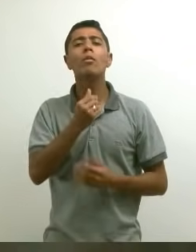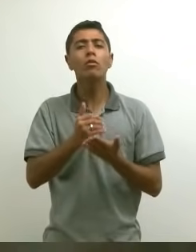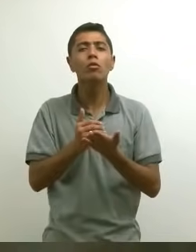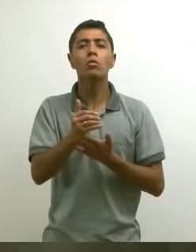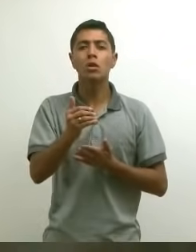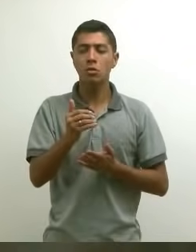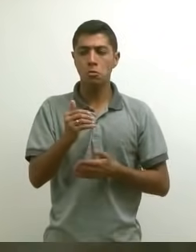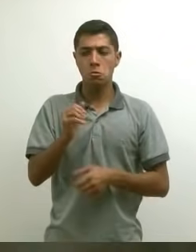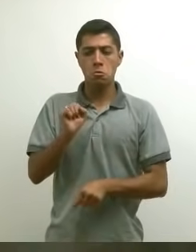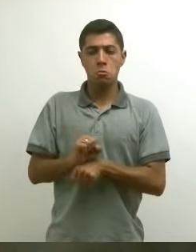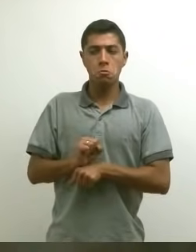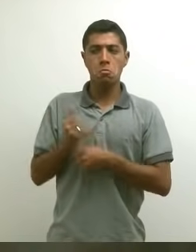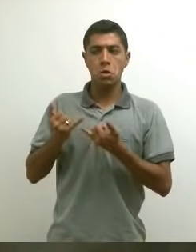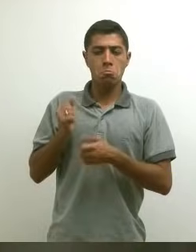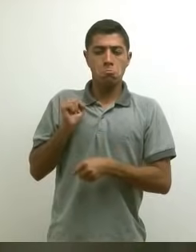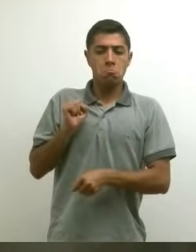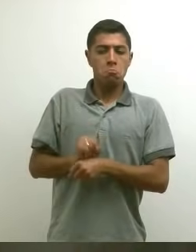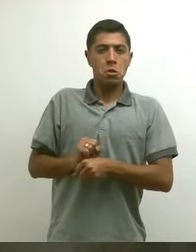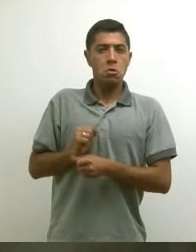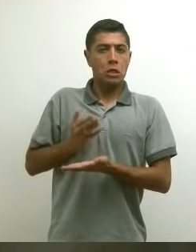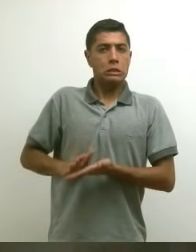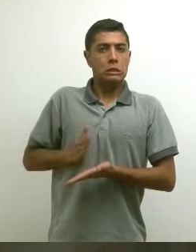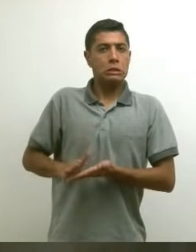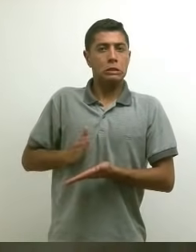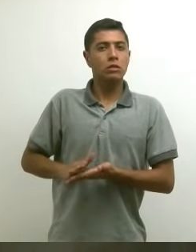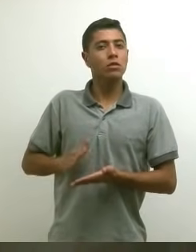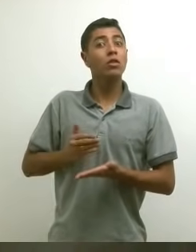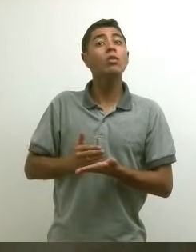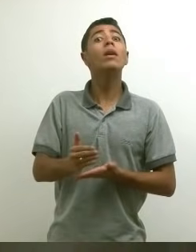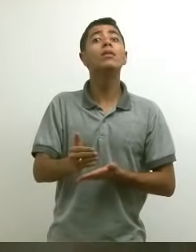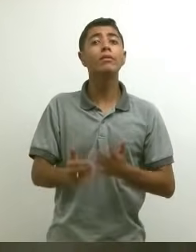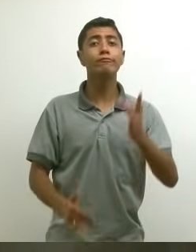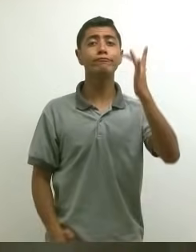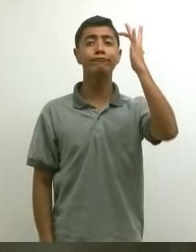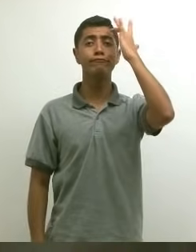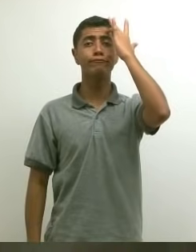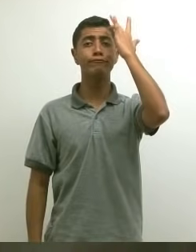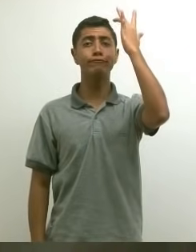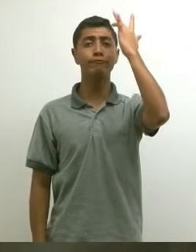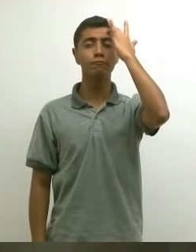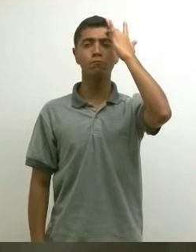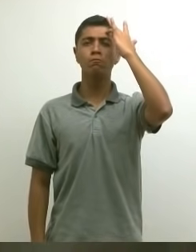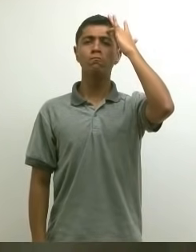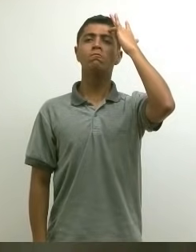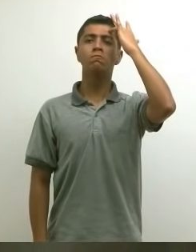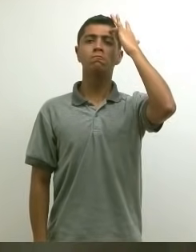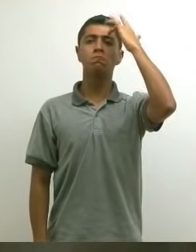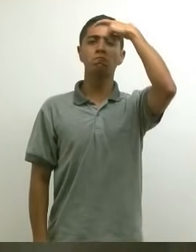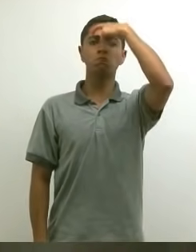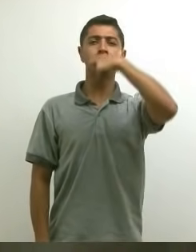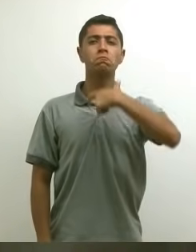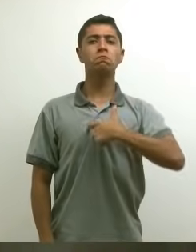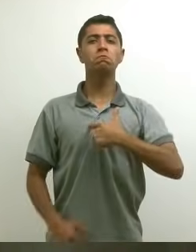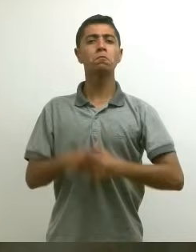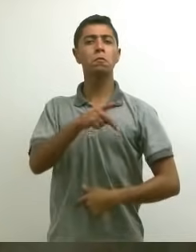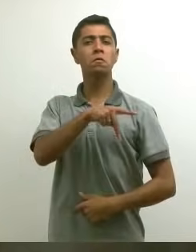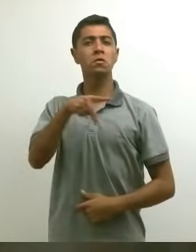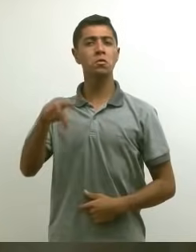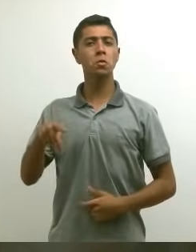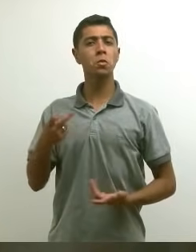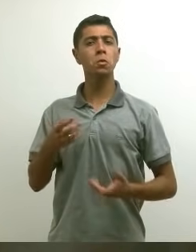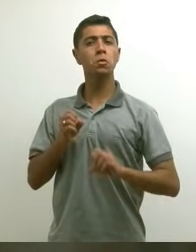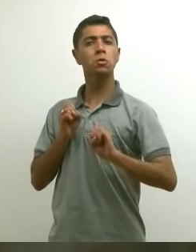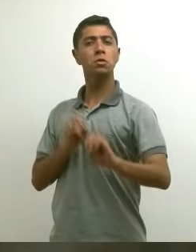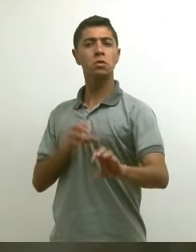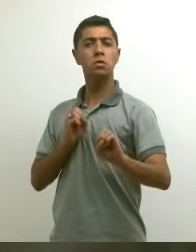pessoa muito boa se torna um grande professor ou um grande educador você ficar muito sério é